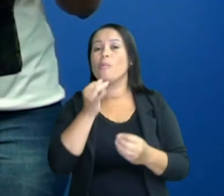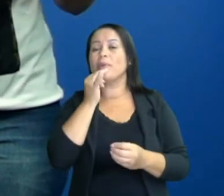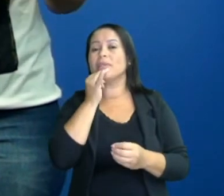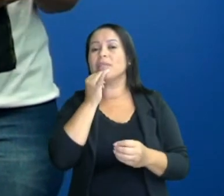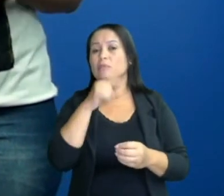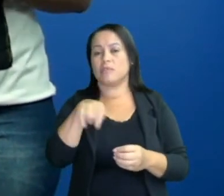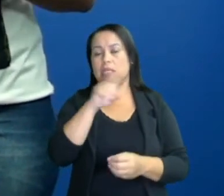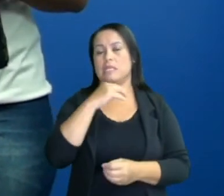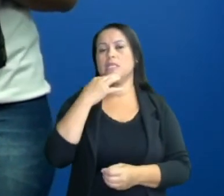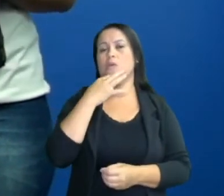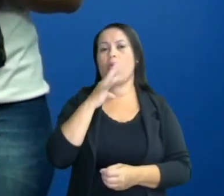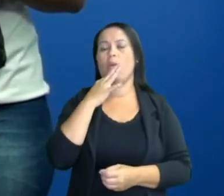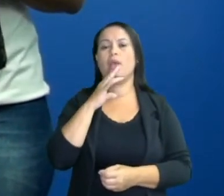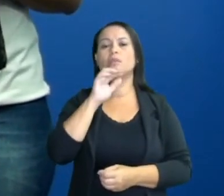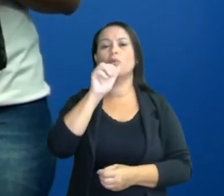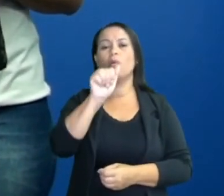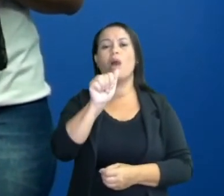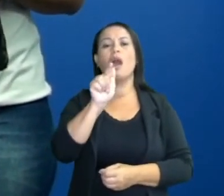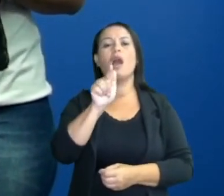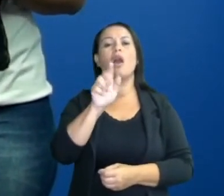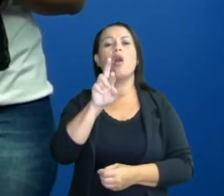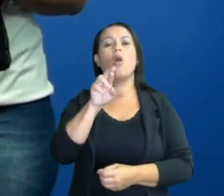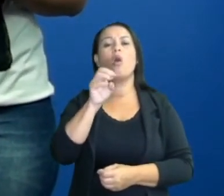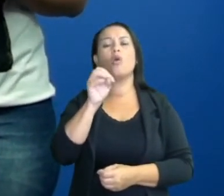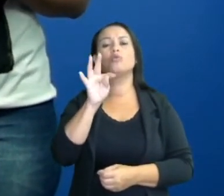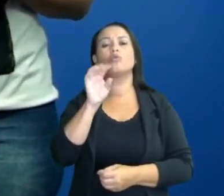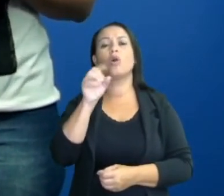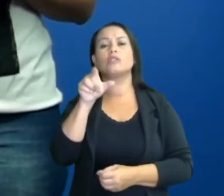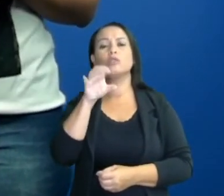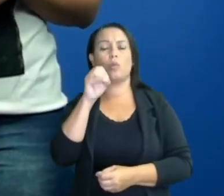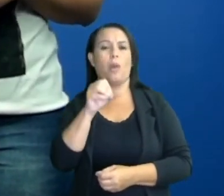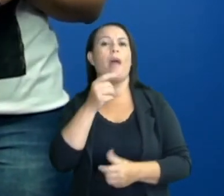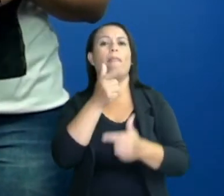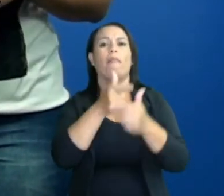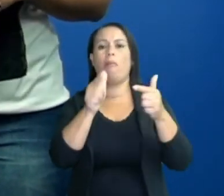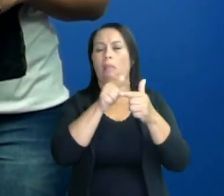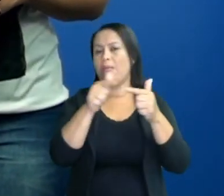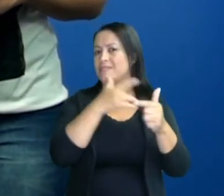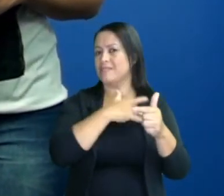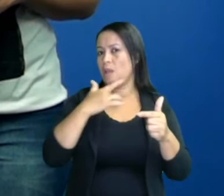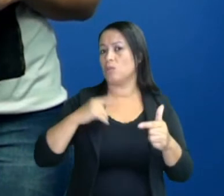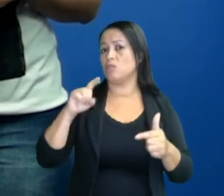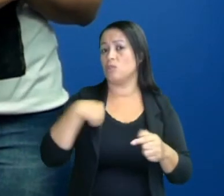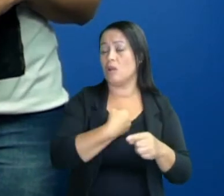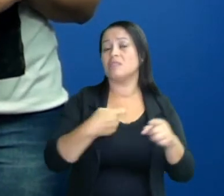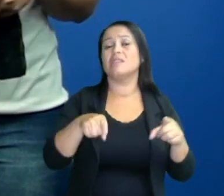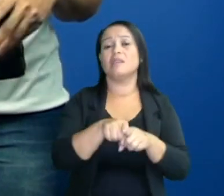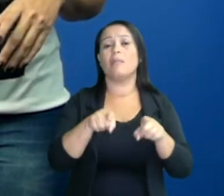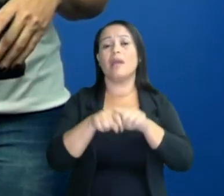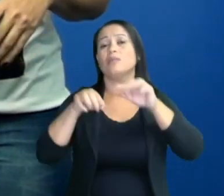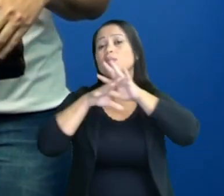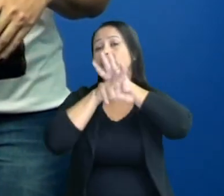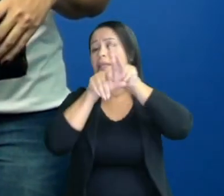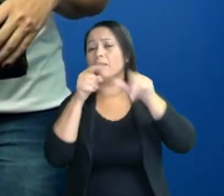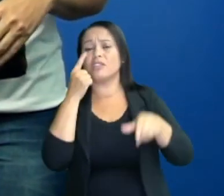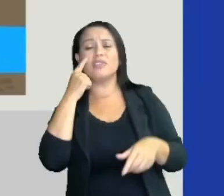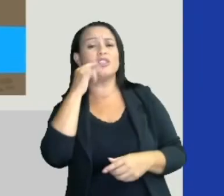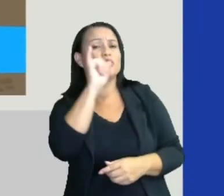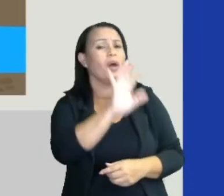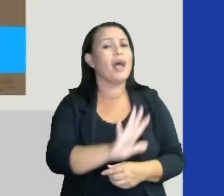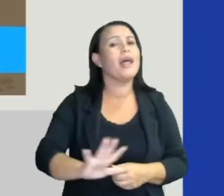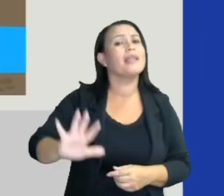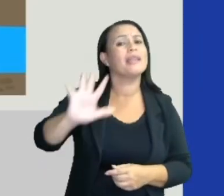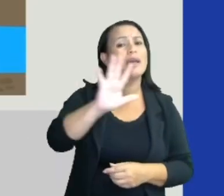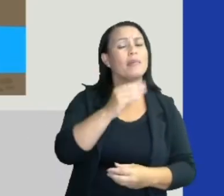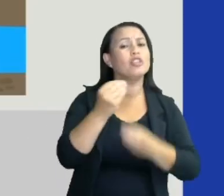pra quem não sabe o agrotóxico é prejudicial à nossa saúde EA saúde dos animais vem comigo na